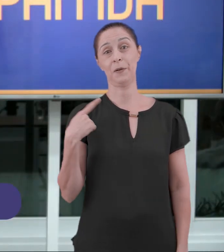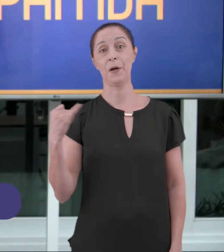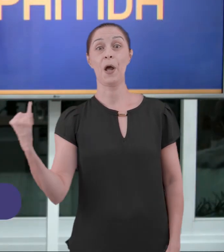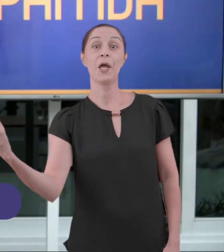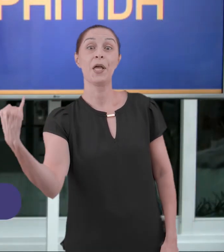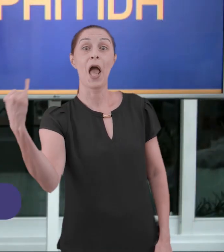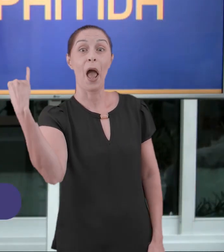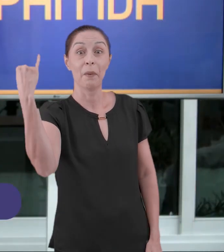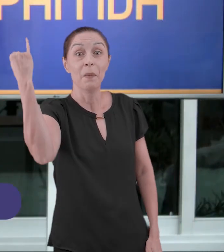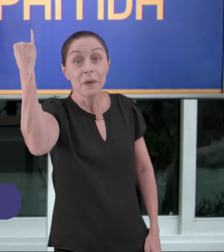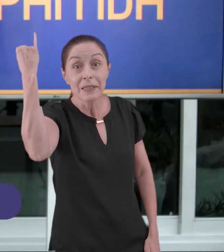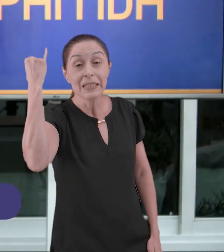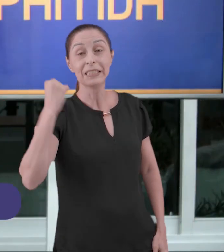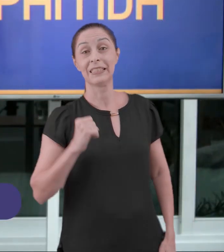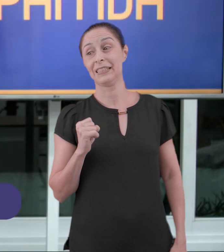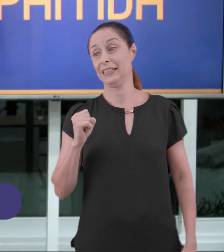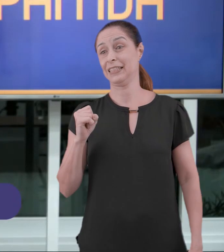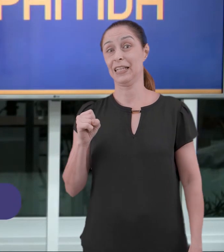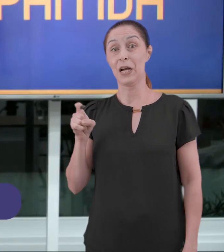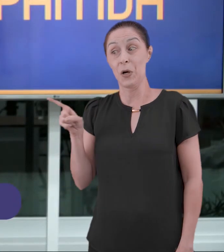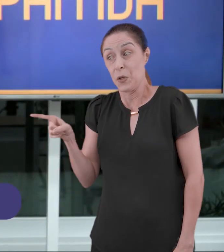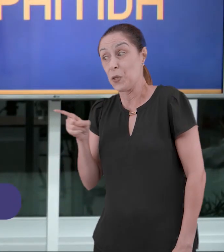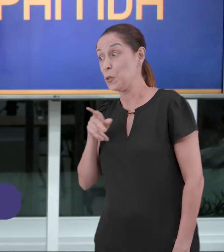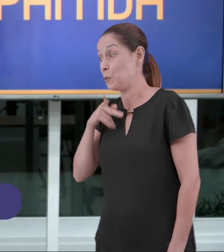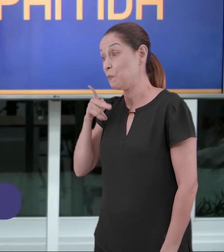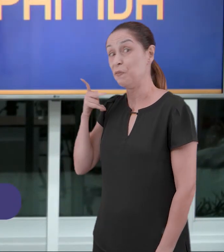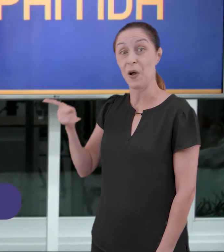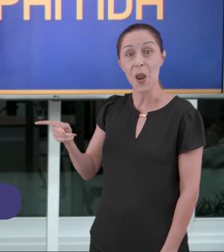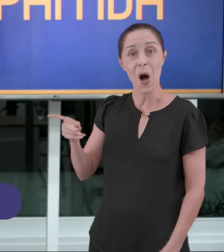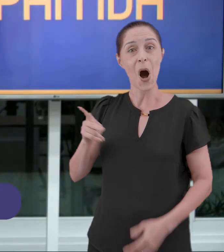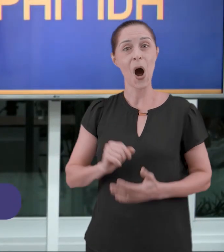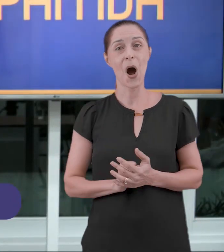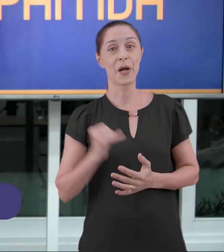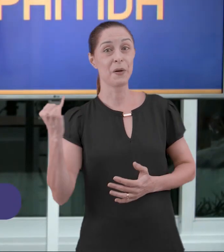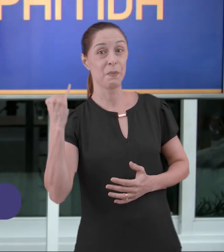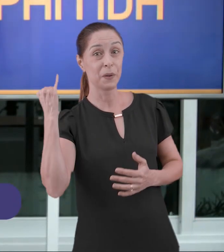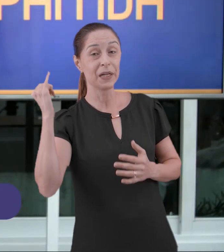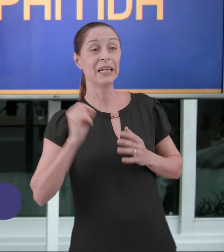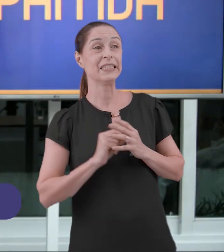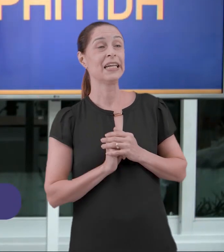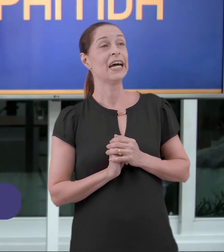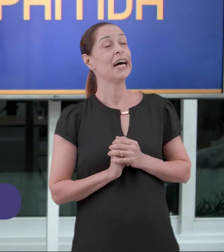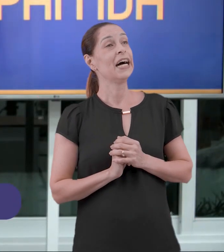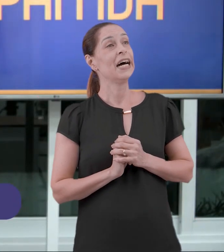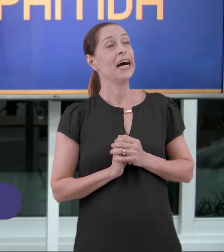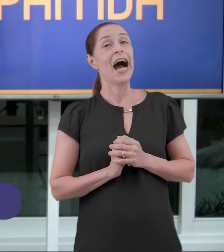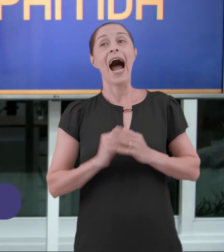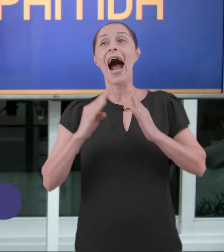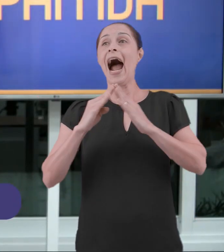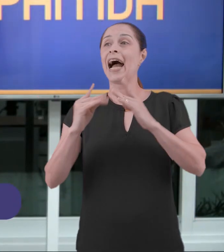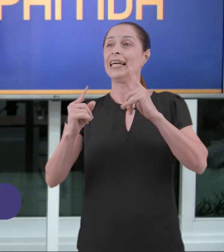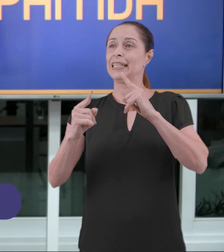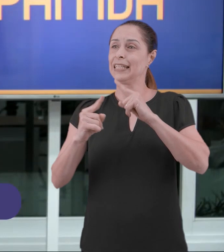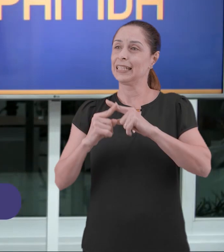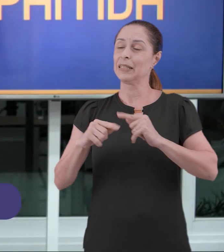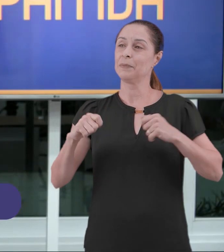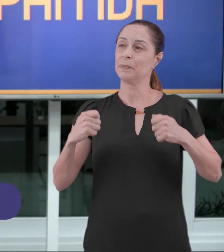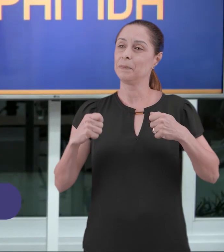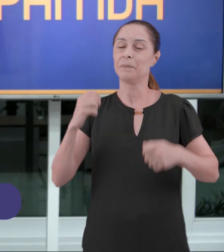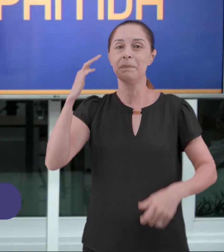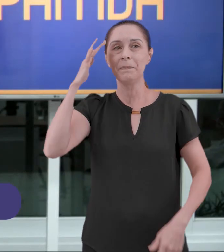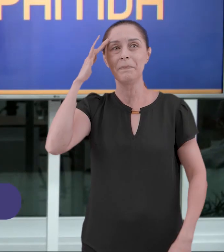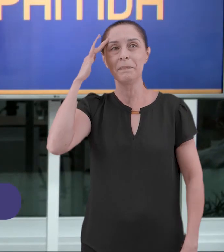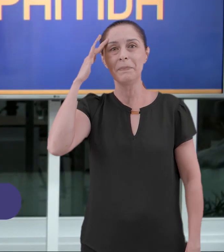senhor tocou num ponto muito essencial, né? O que a igreja deve pensar a